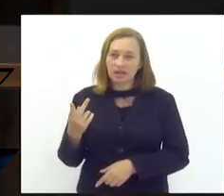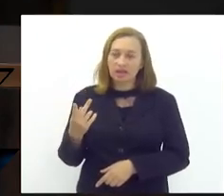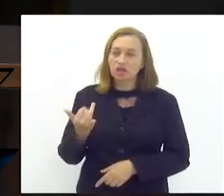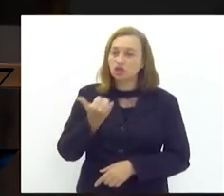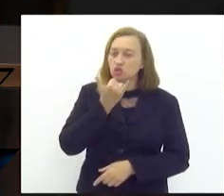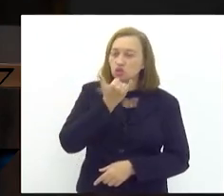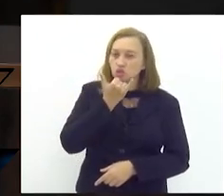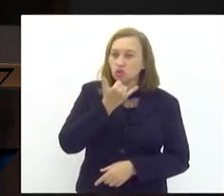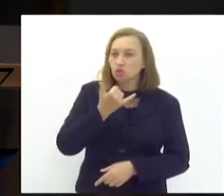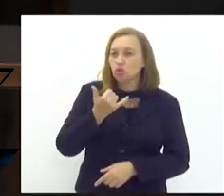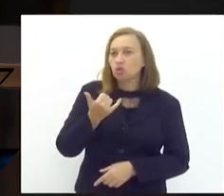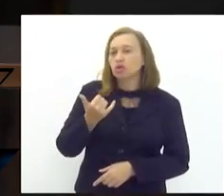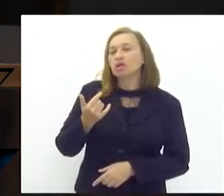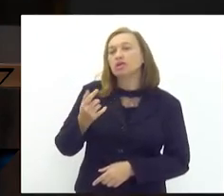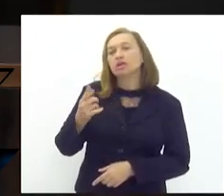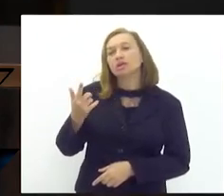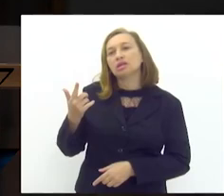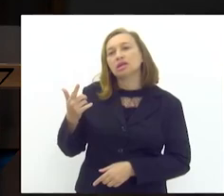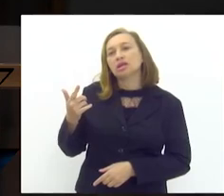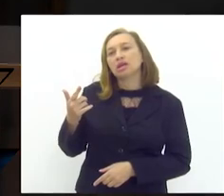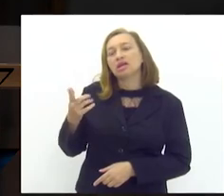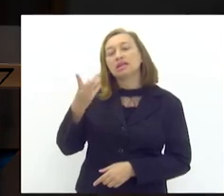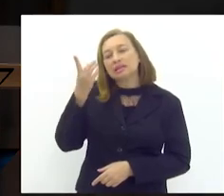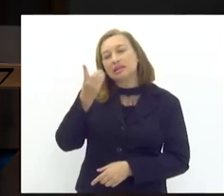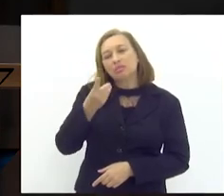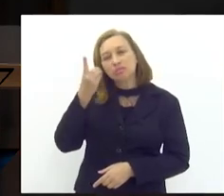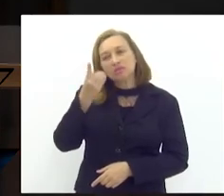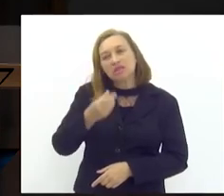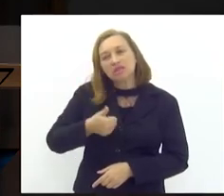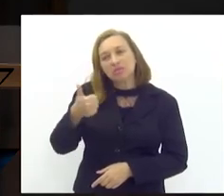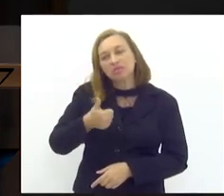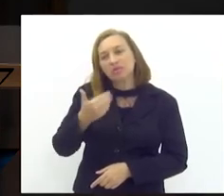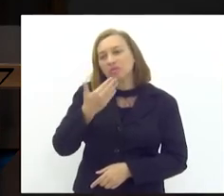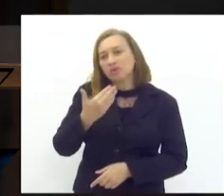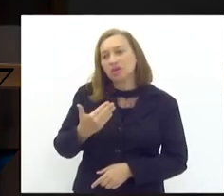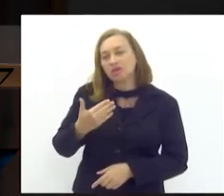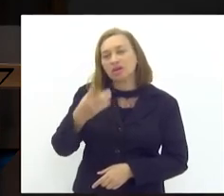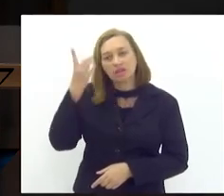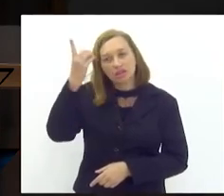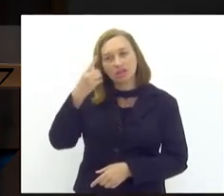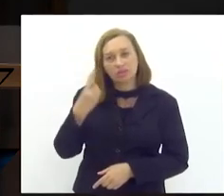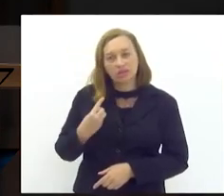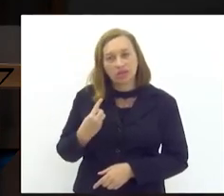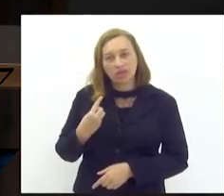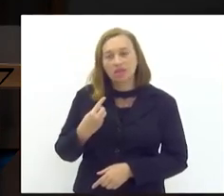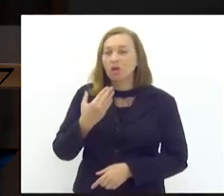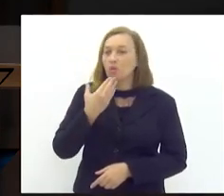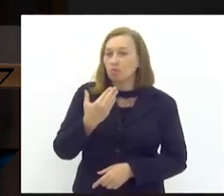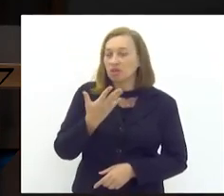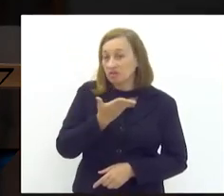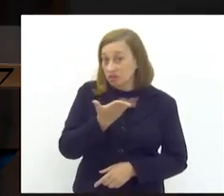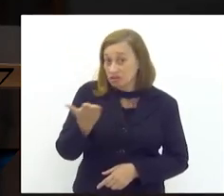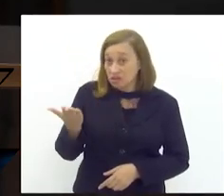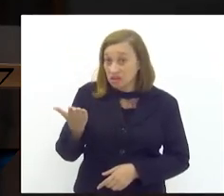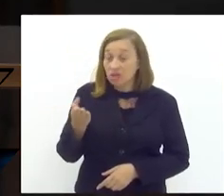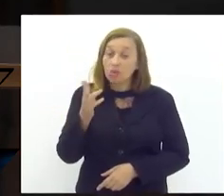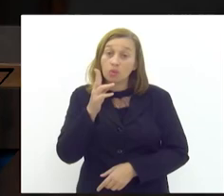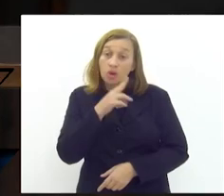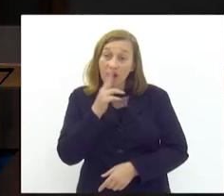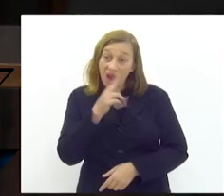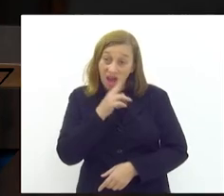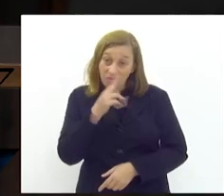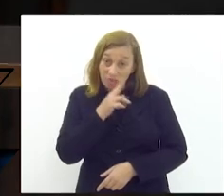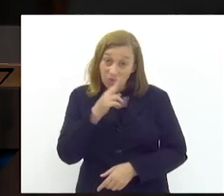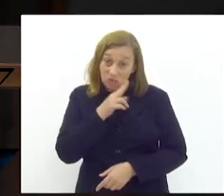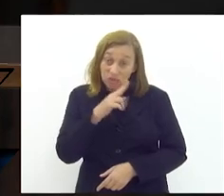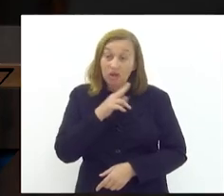Primeiro pediu a deputada Dani Monteiro e eu pediria vossas excelências que fossem breve